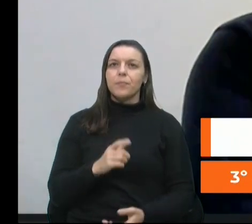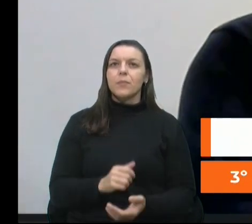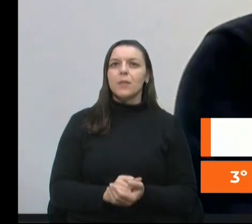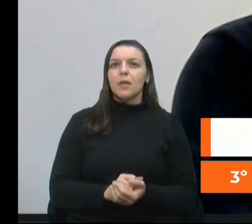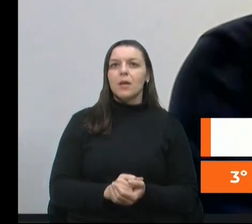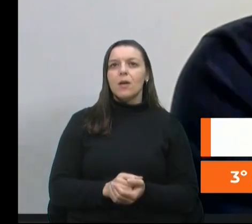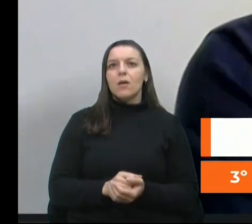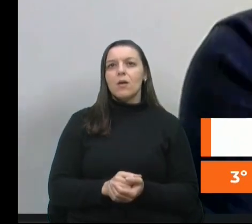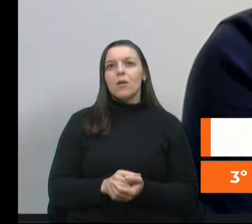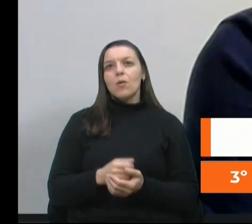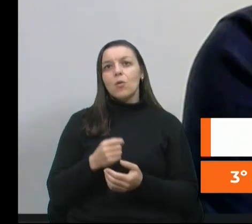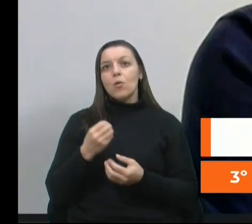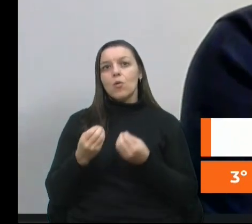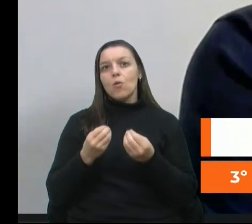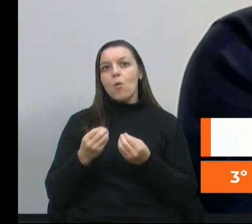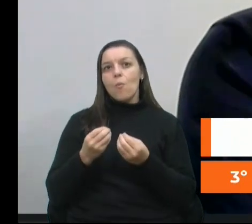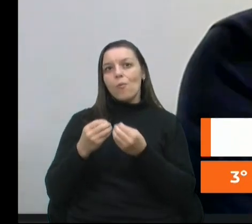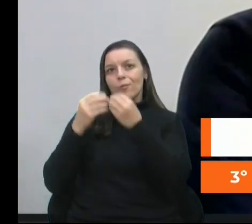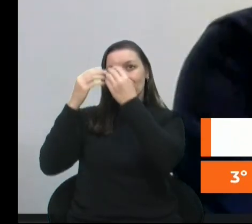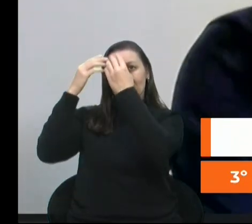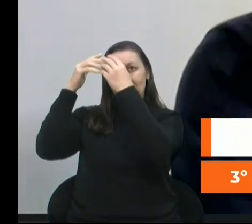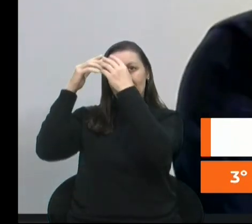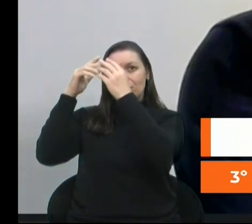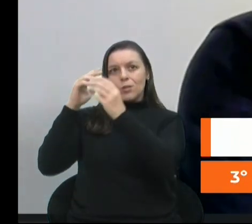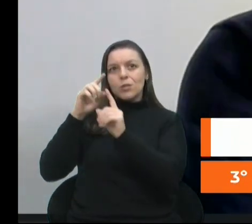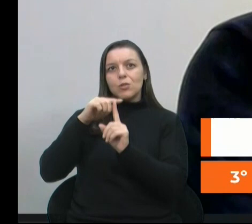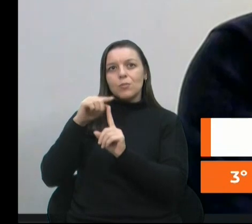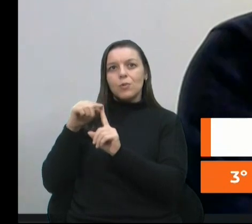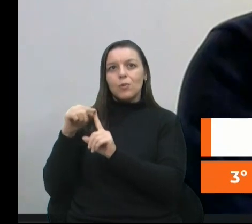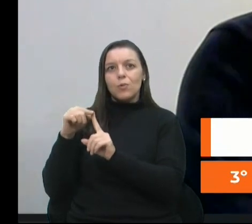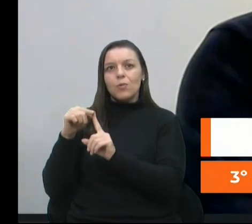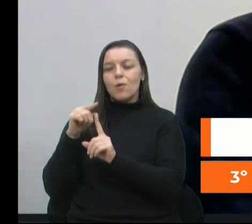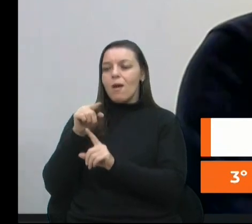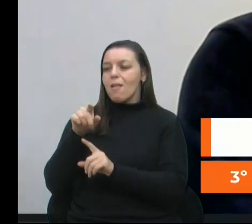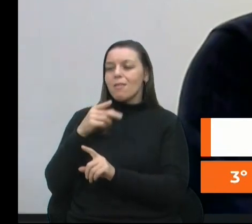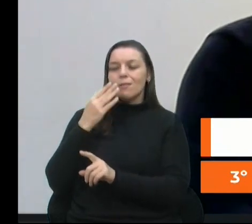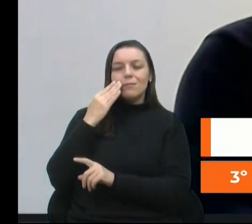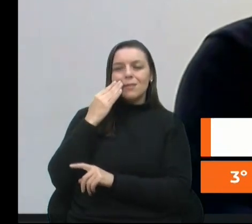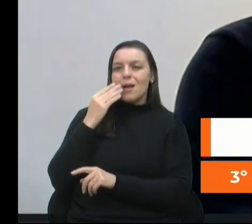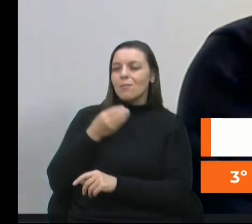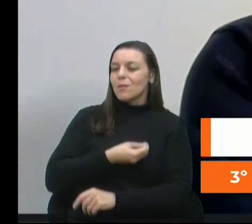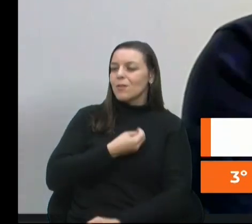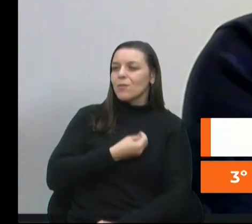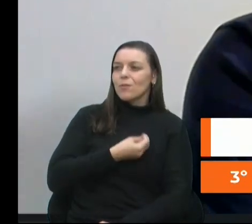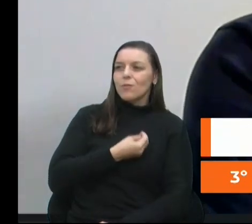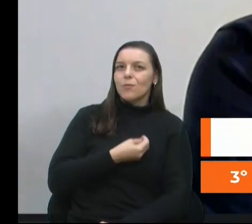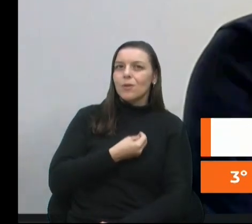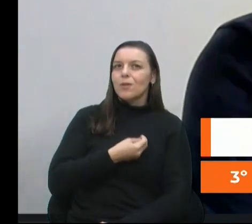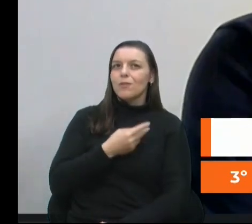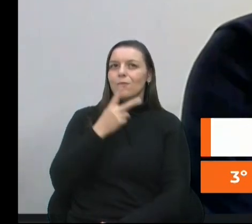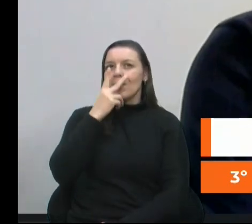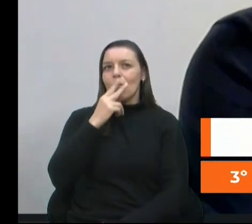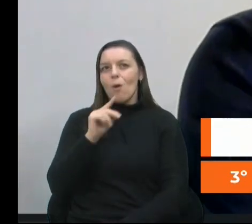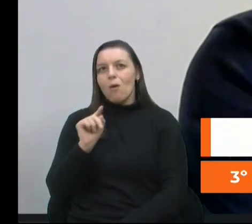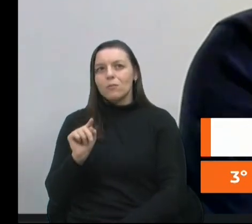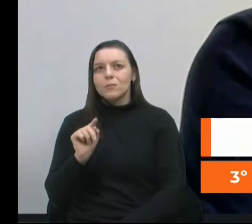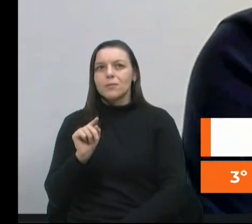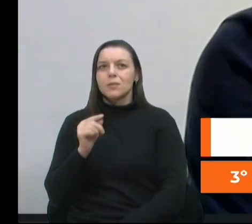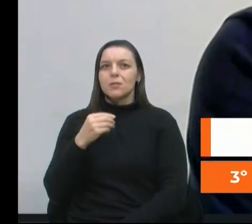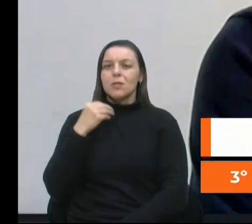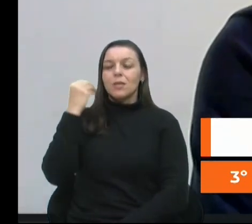para um neurotípico, o neurotípico não passou pelo que você passou, não vive na intensidade que você vive,